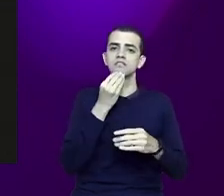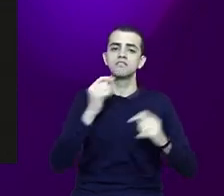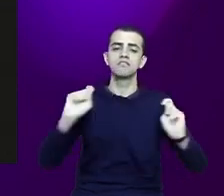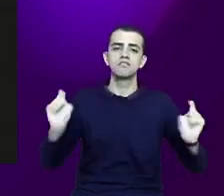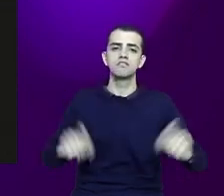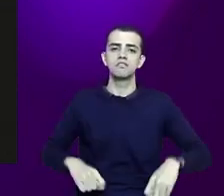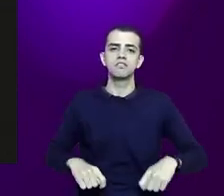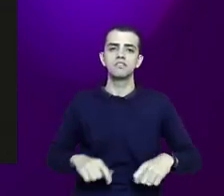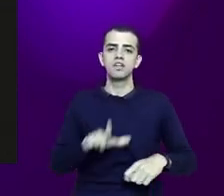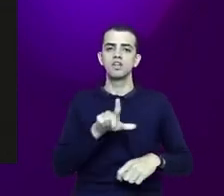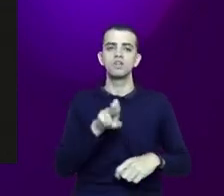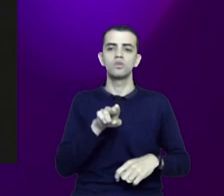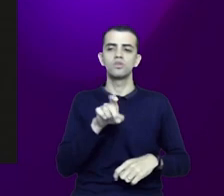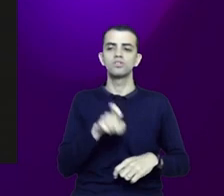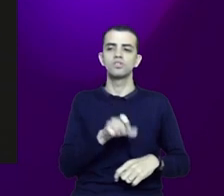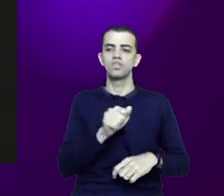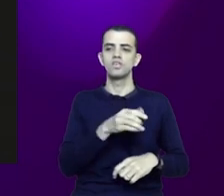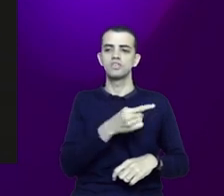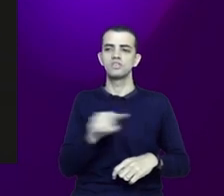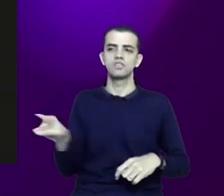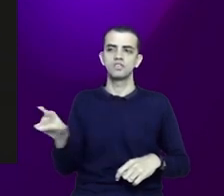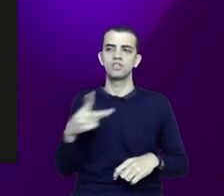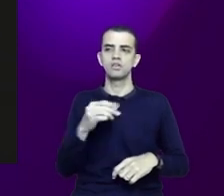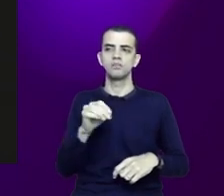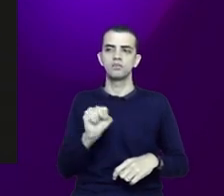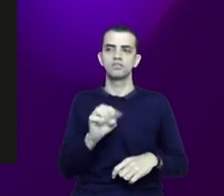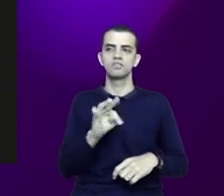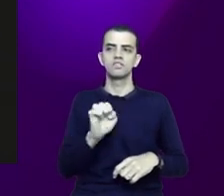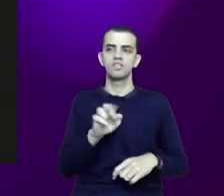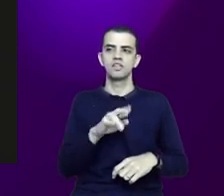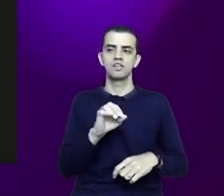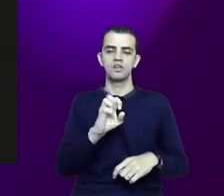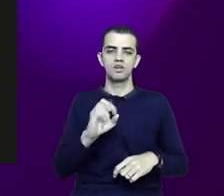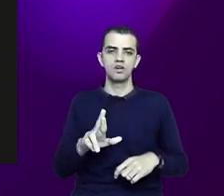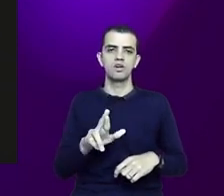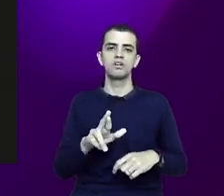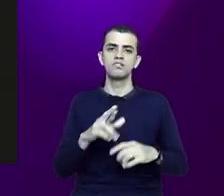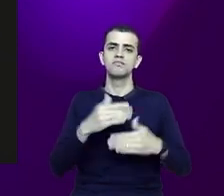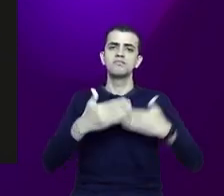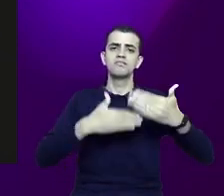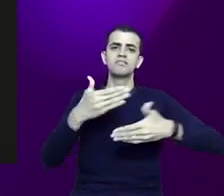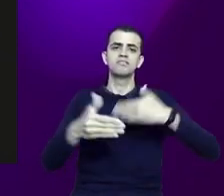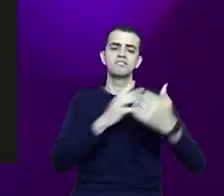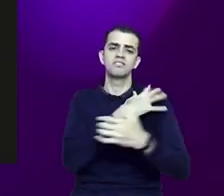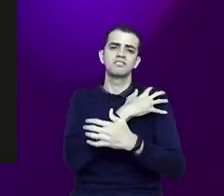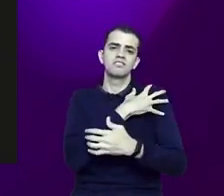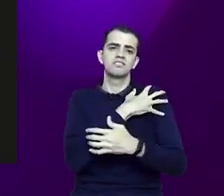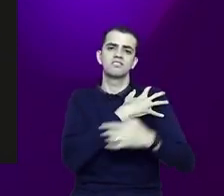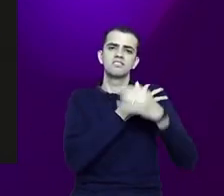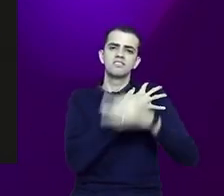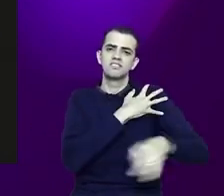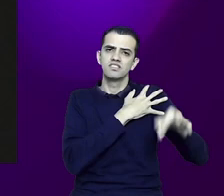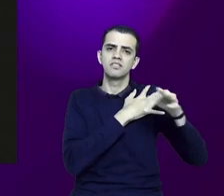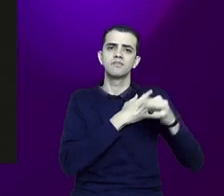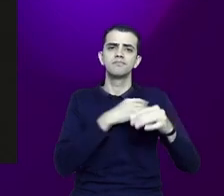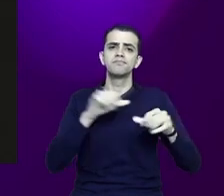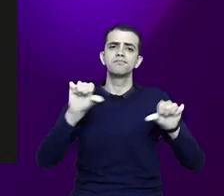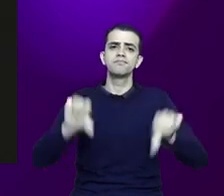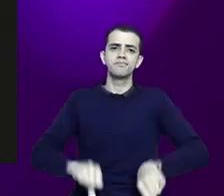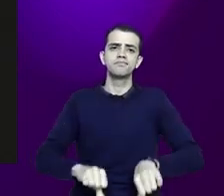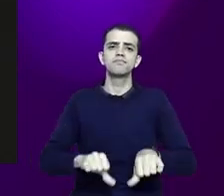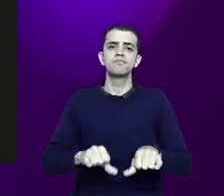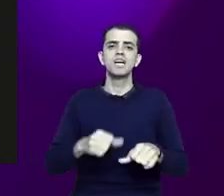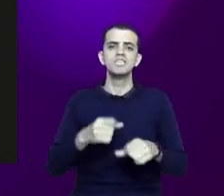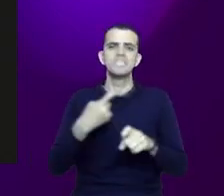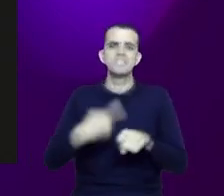posterior. Mas toda essa degeneração articular que ele tem acaba instabilizando muito o ombro, né? Ele muda, às vezes, num processo um pouco mais